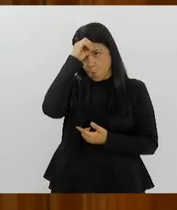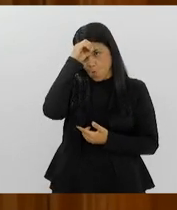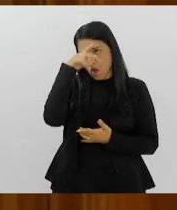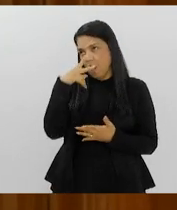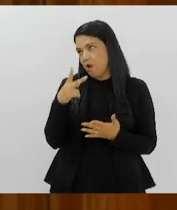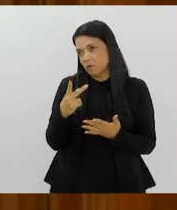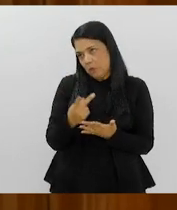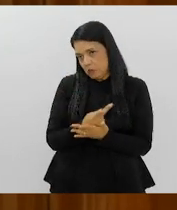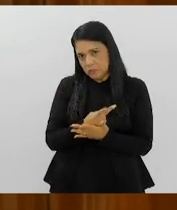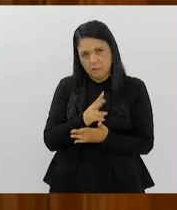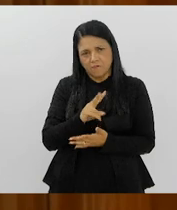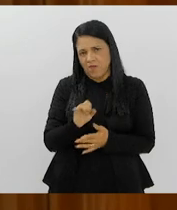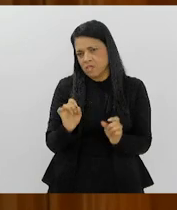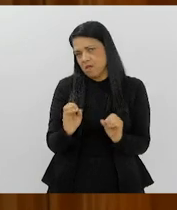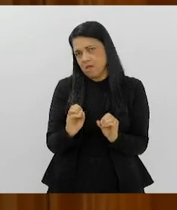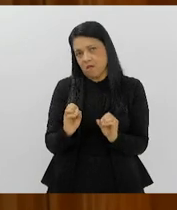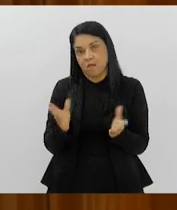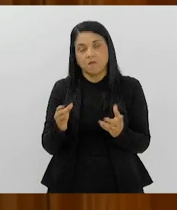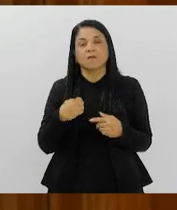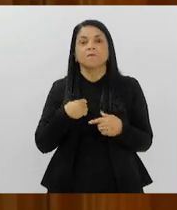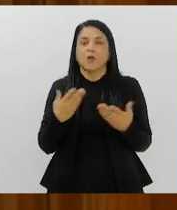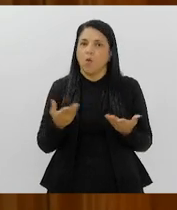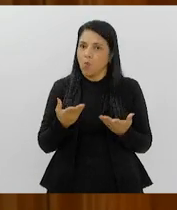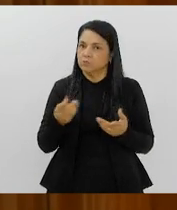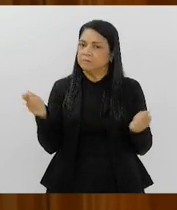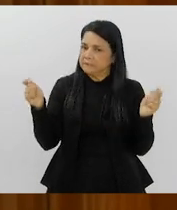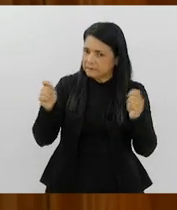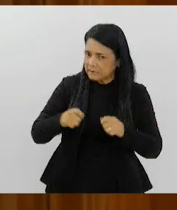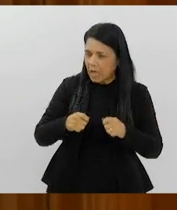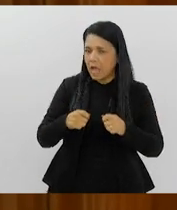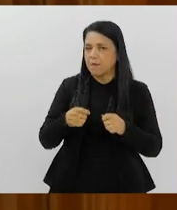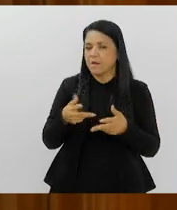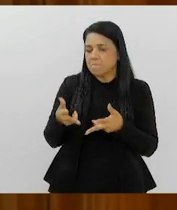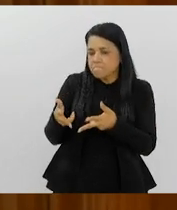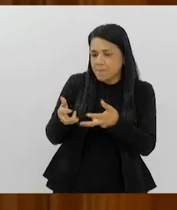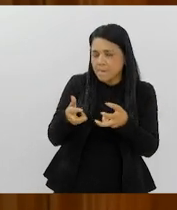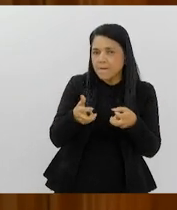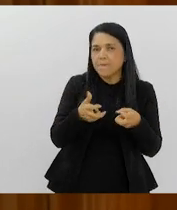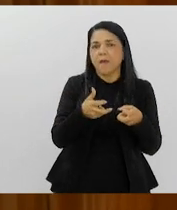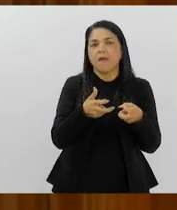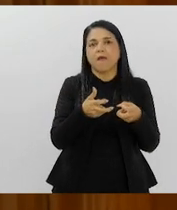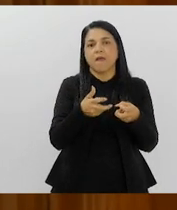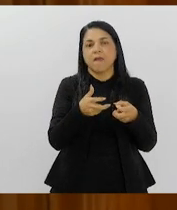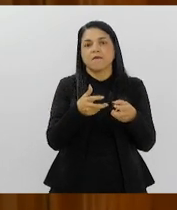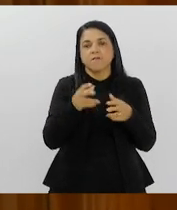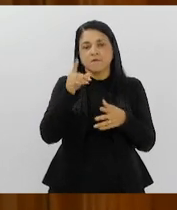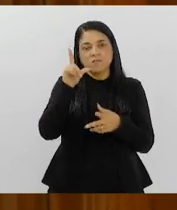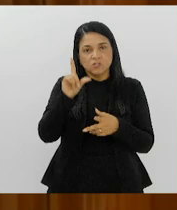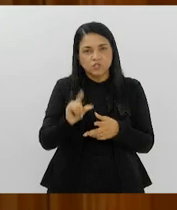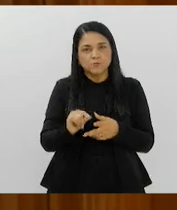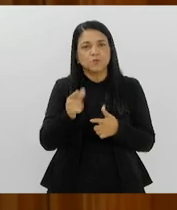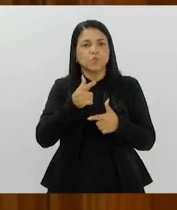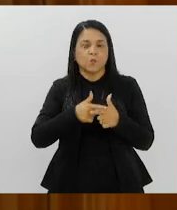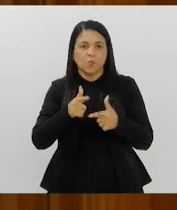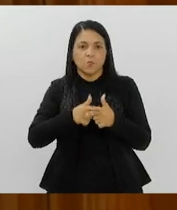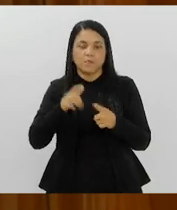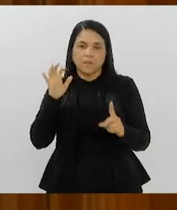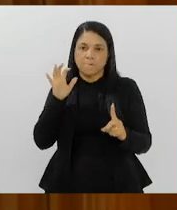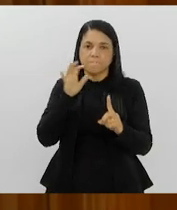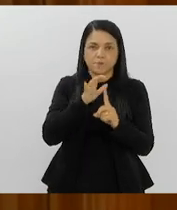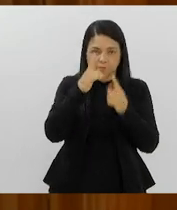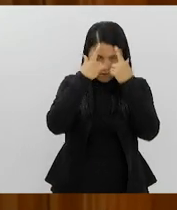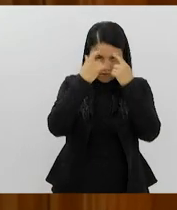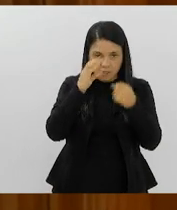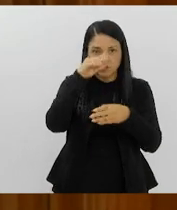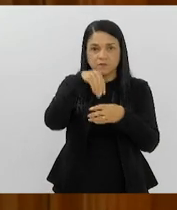acontecer novamente, mas hoje a gente tem ferramentas para mitigar esse problema do ataque ativo da violência no ambiente escolar.